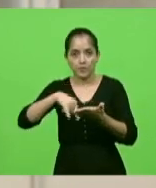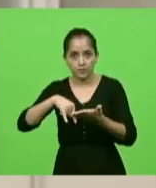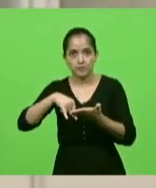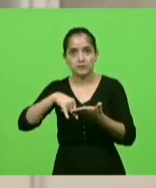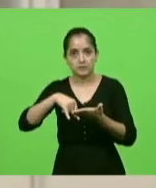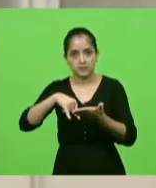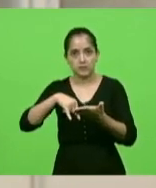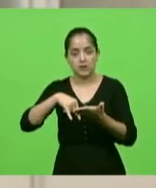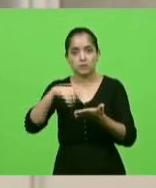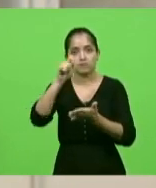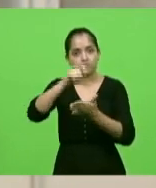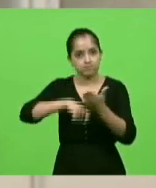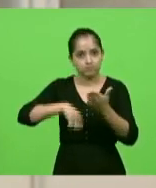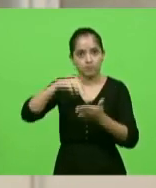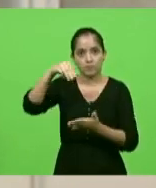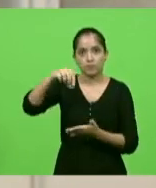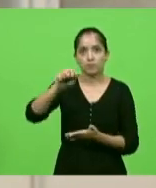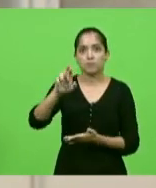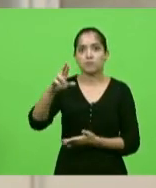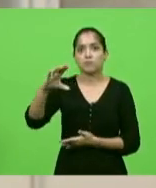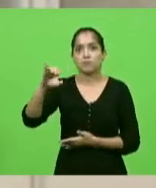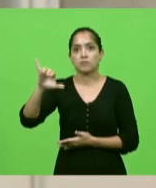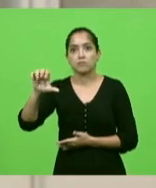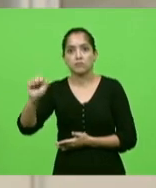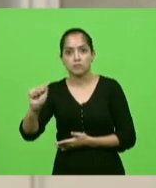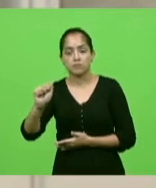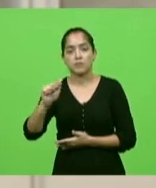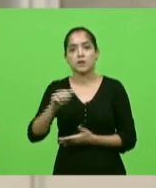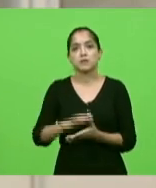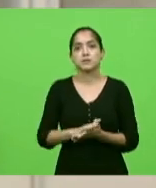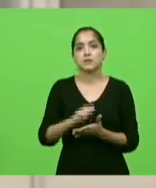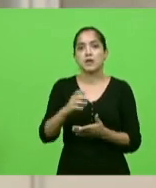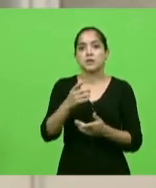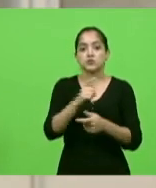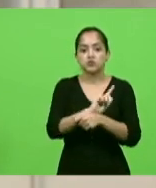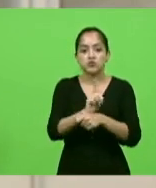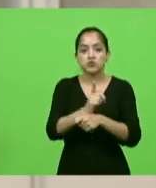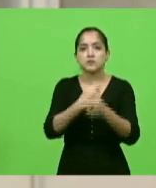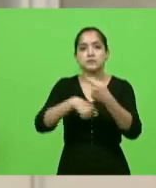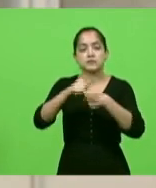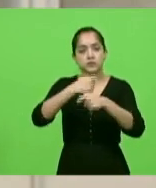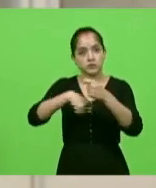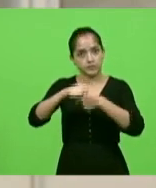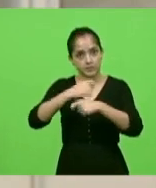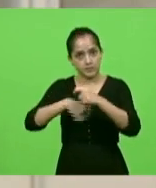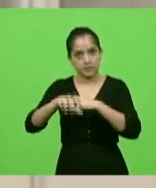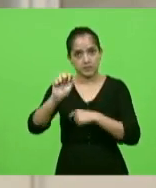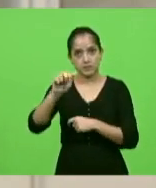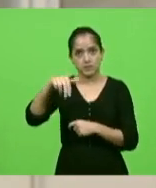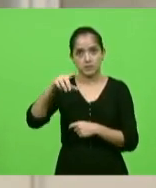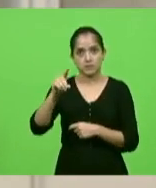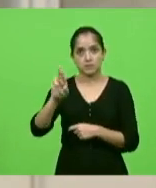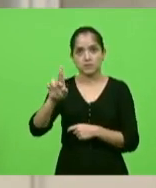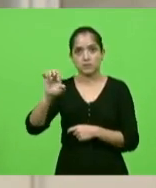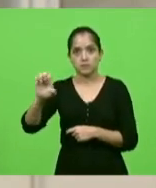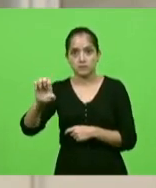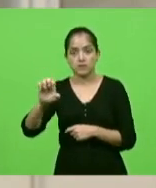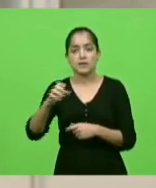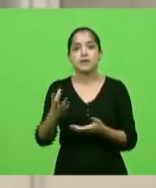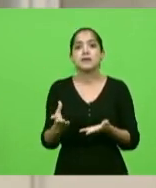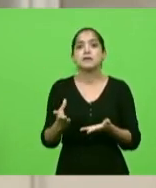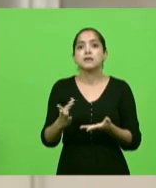digitalmente por Márcia Regina Jeremias Power superintendente de gestão administrativa e André Mota Ribeiro